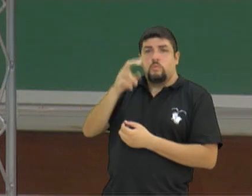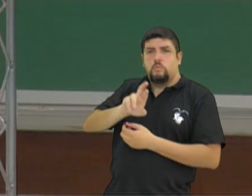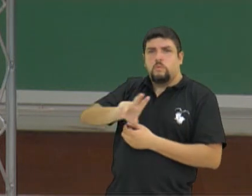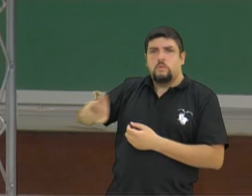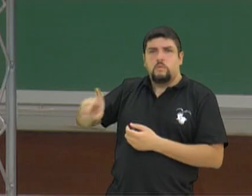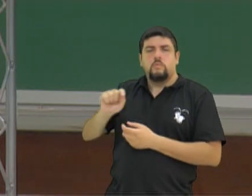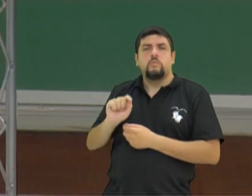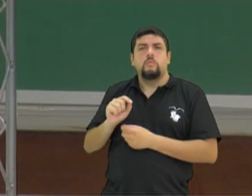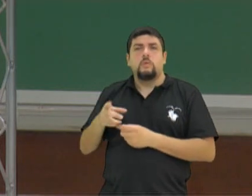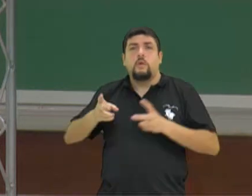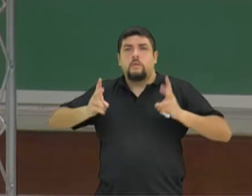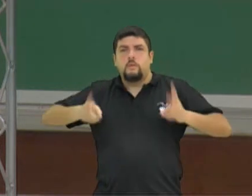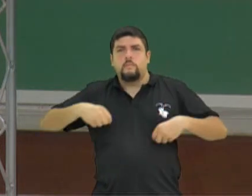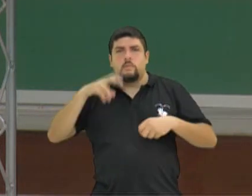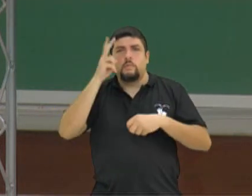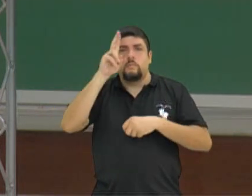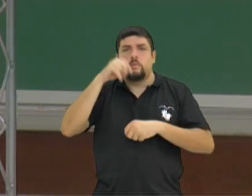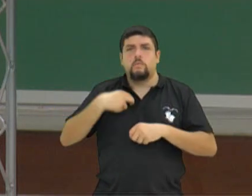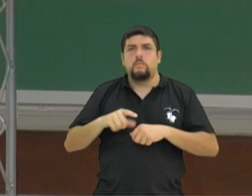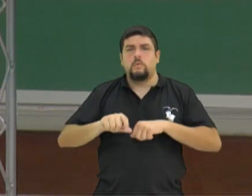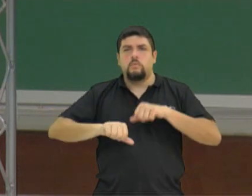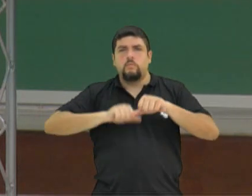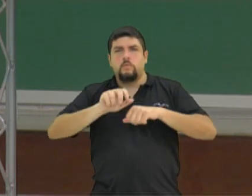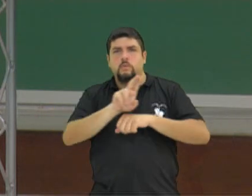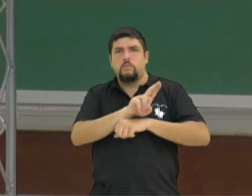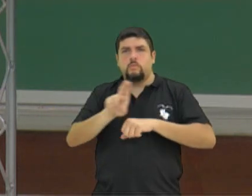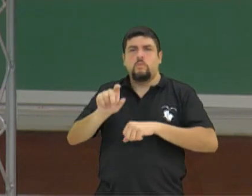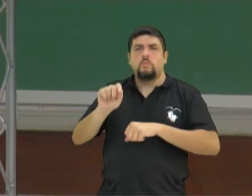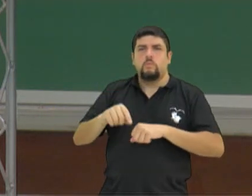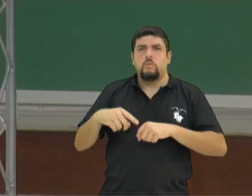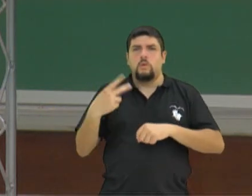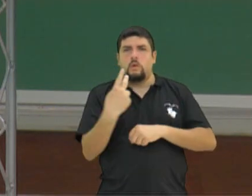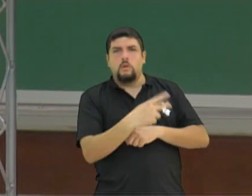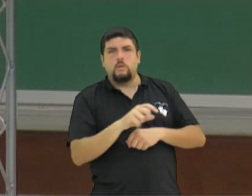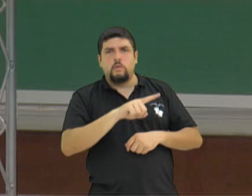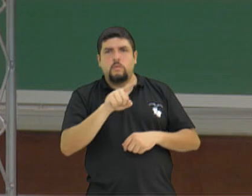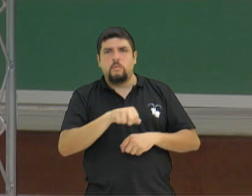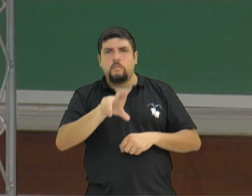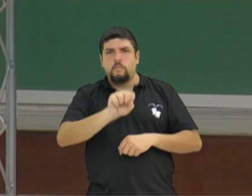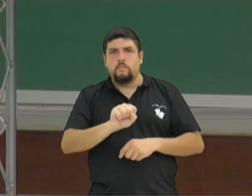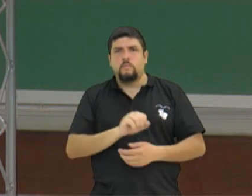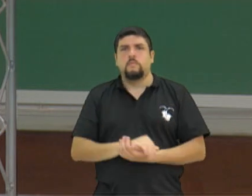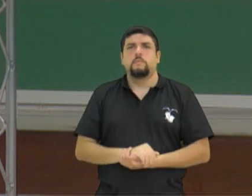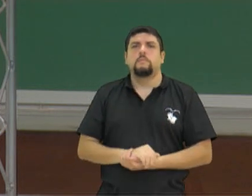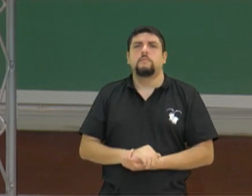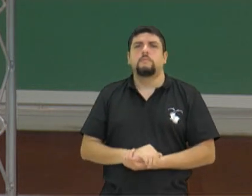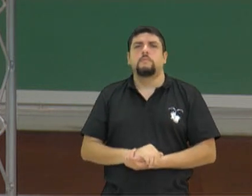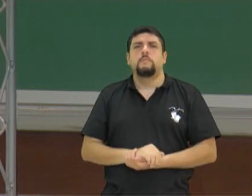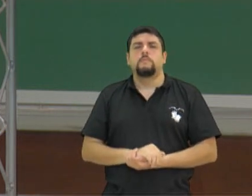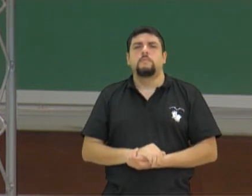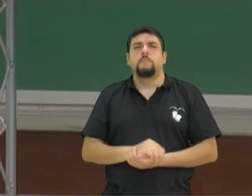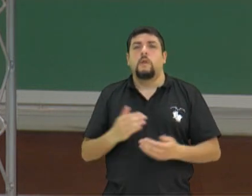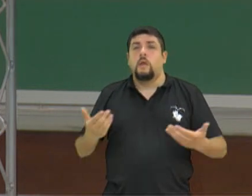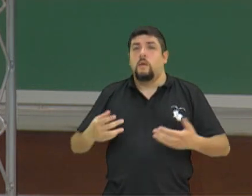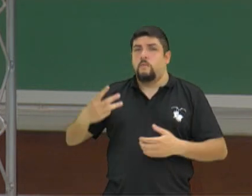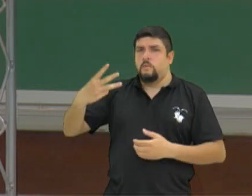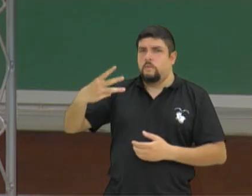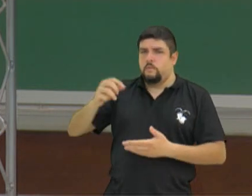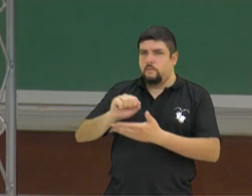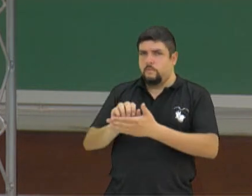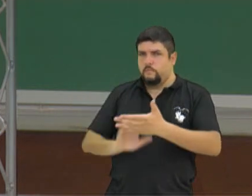mesma representação com nomes diferentes se referindo a Zeus. Certo? Agora vamos para a nossa terceira